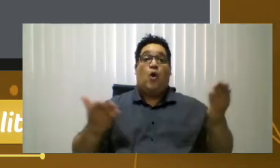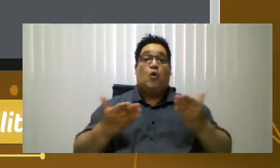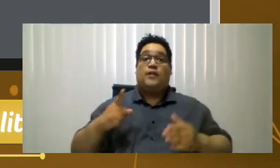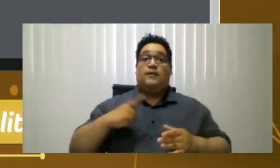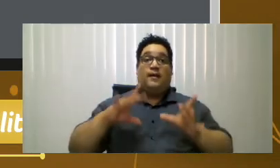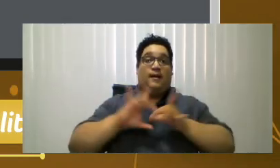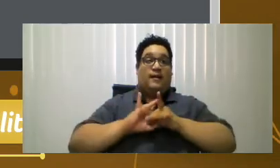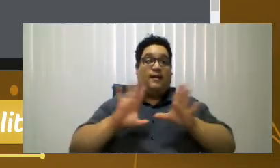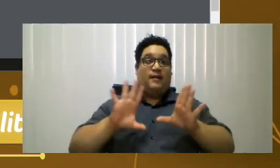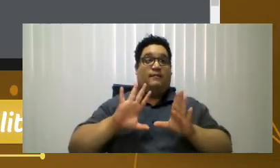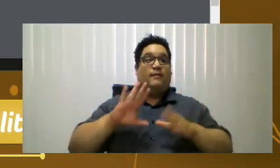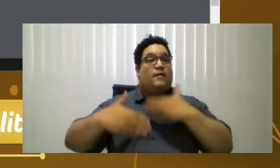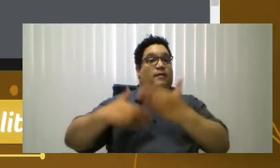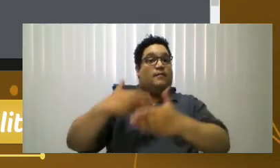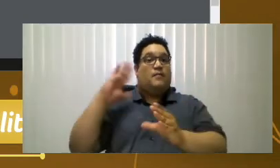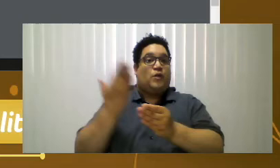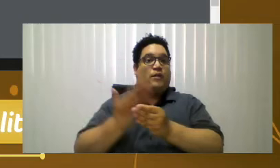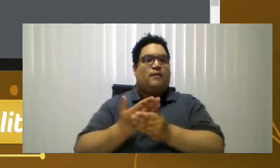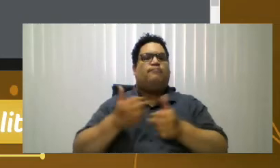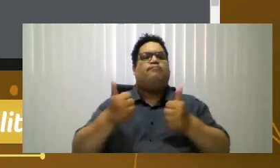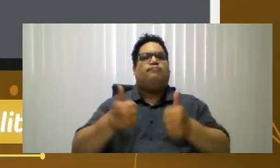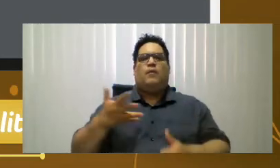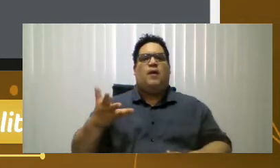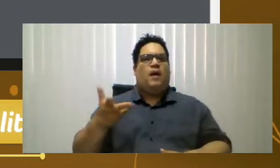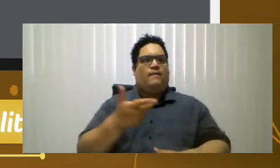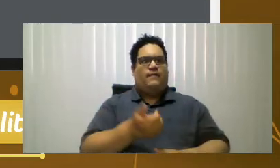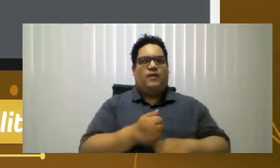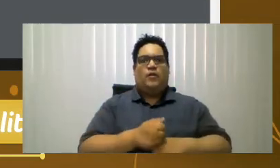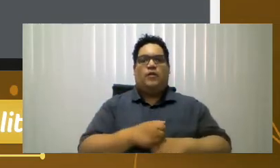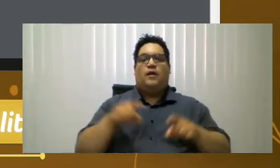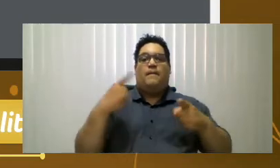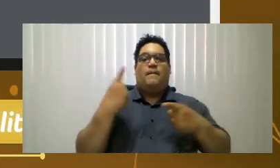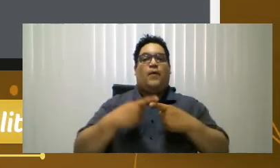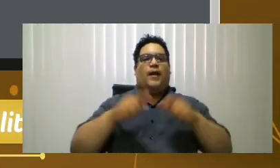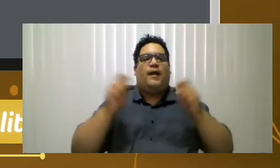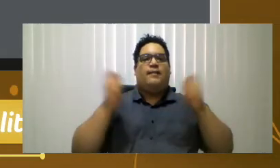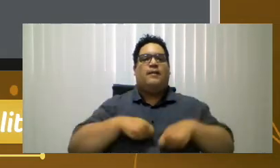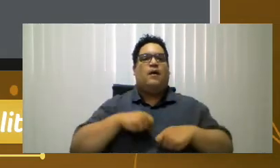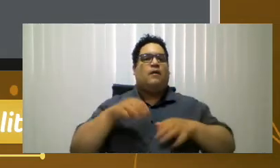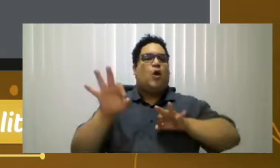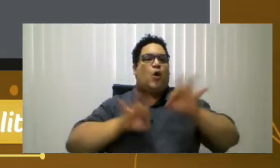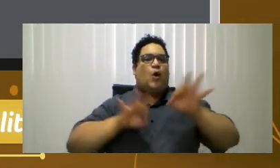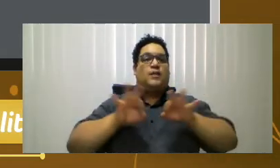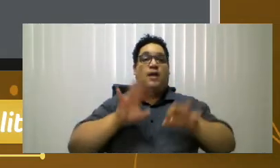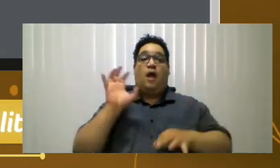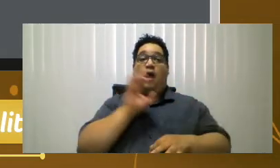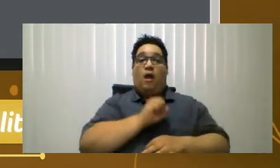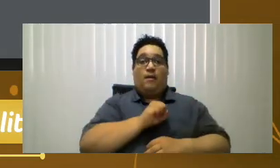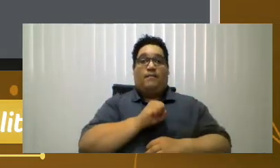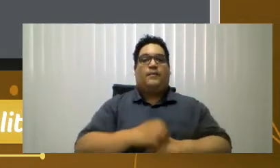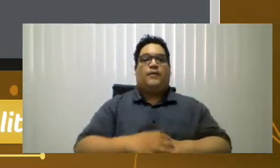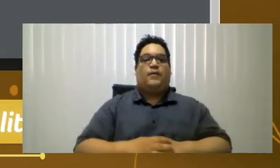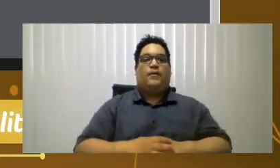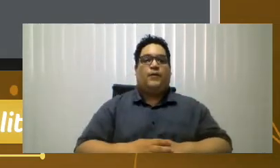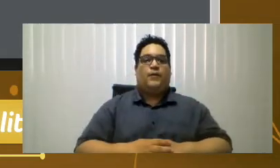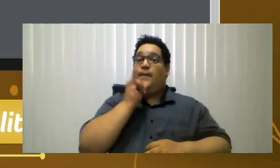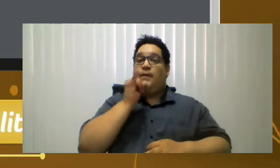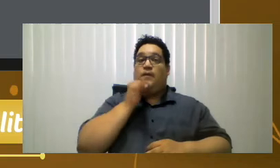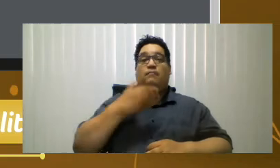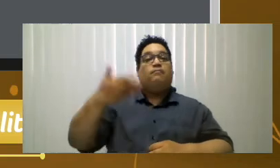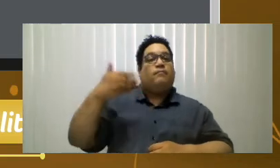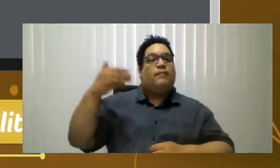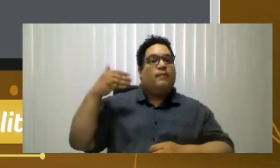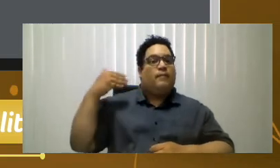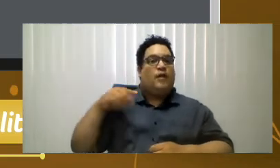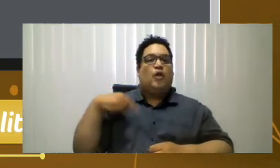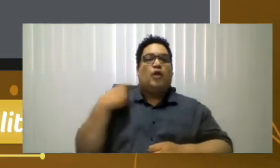o processo é magnífica, porque acelera estupidamente o processo. Então, algo que a gente perdia, às